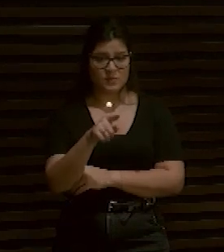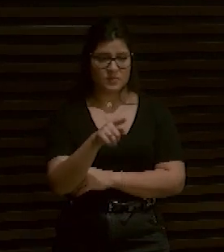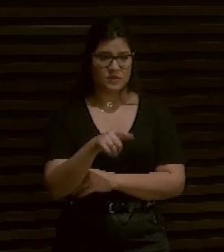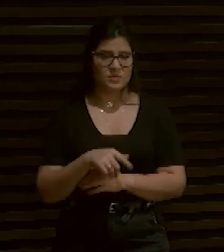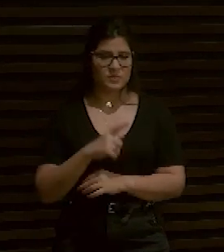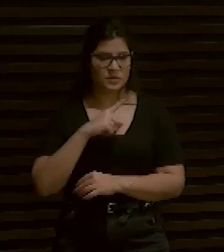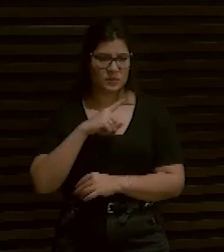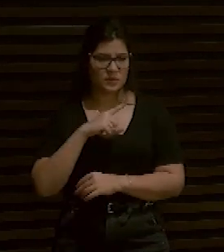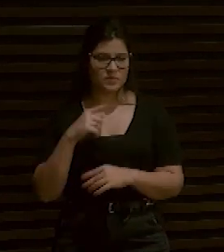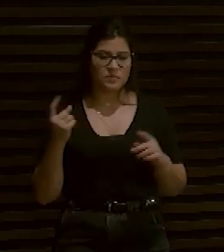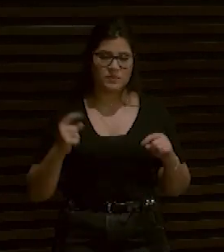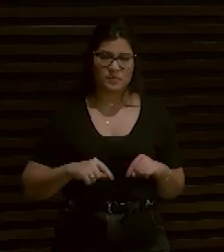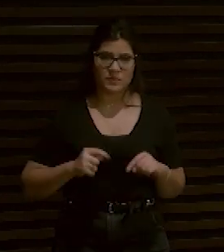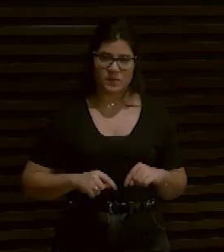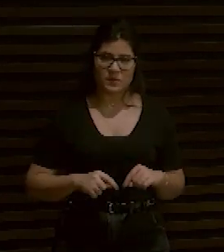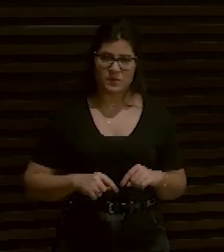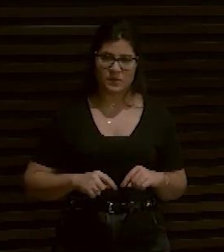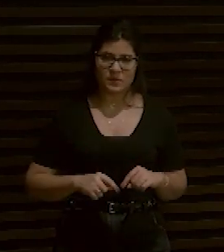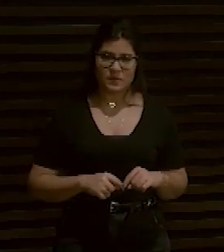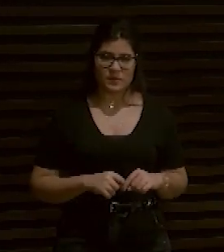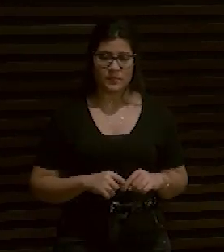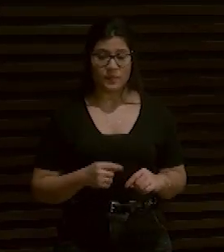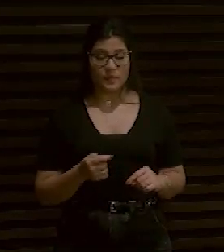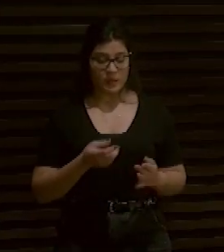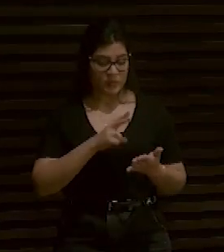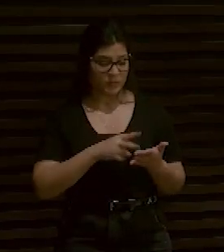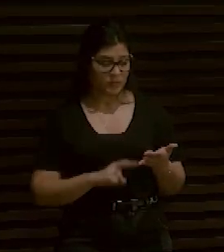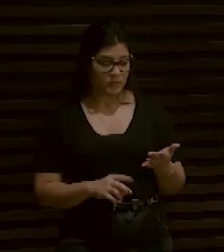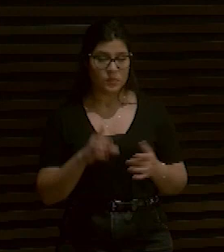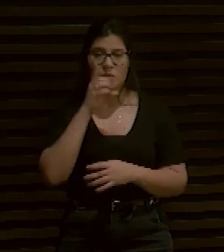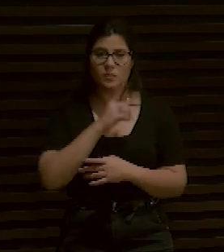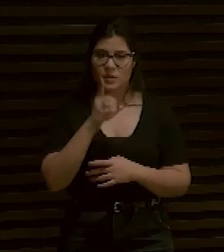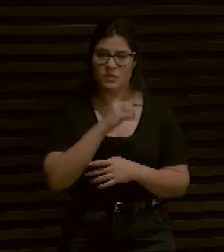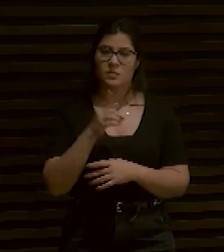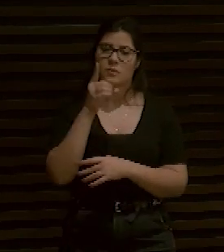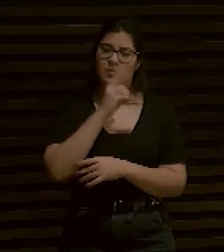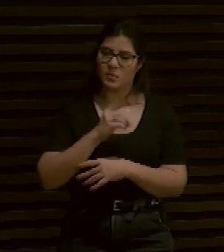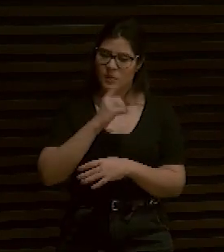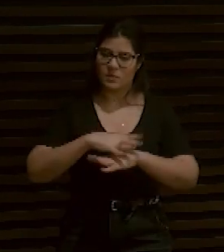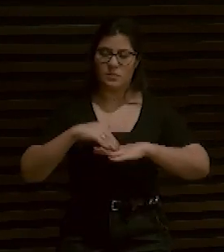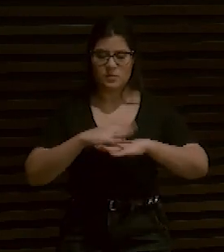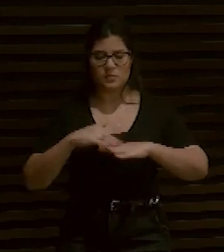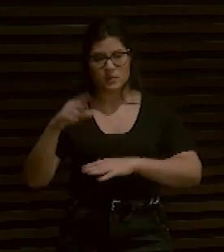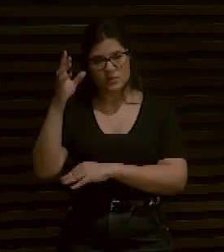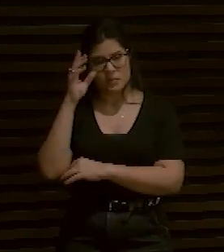Nós temos aqui, vindo nos estudos, domingos após domingos, ouvindo os chamados do